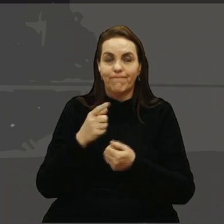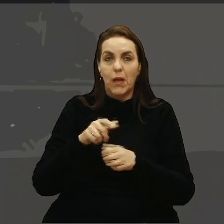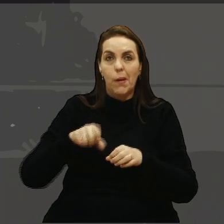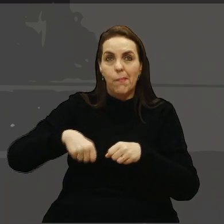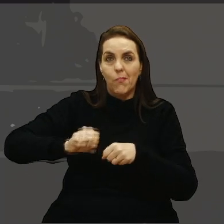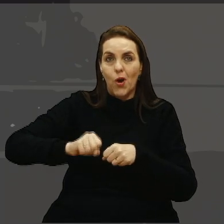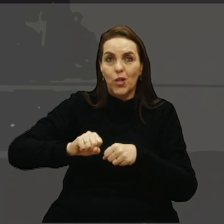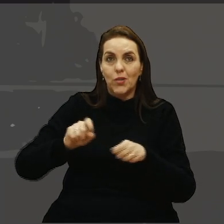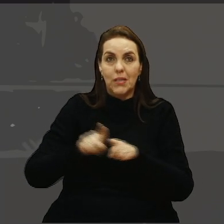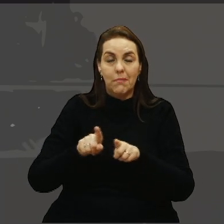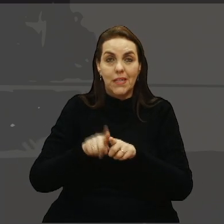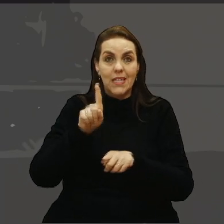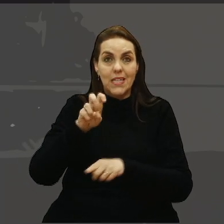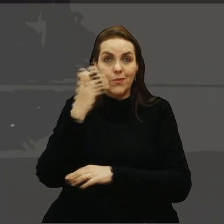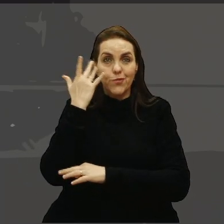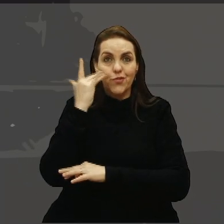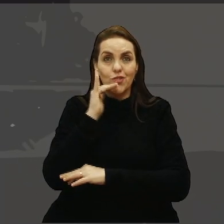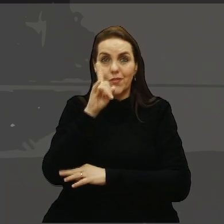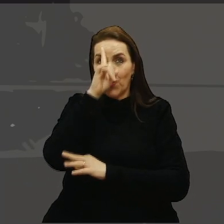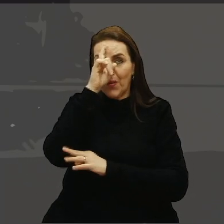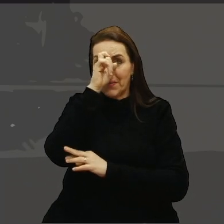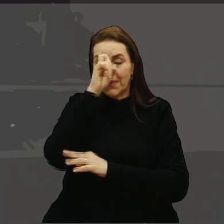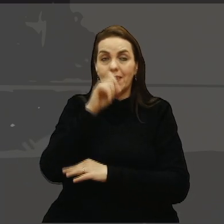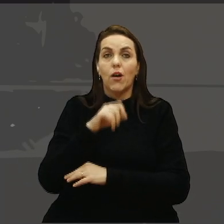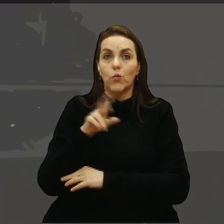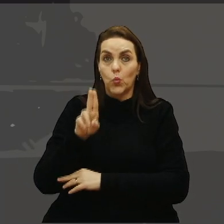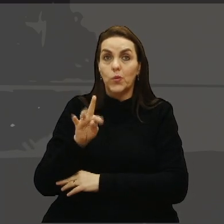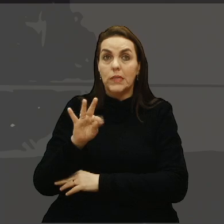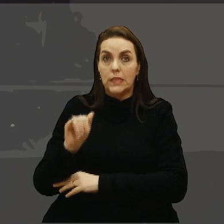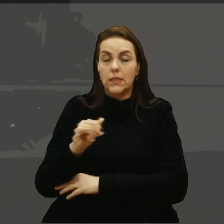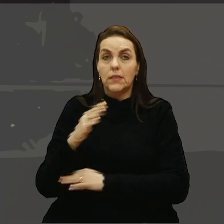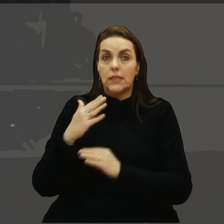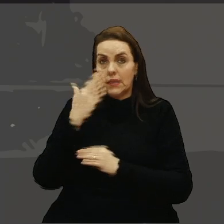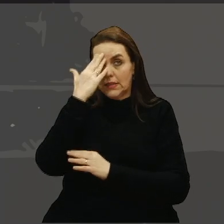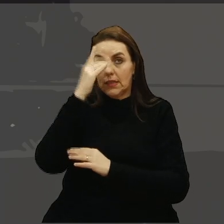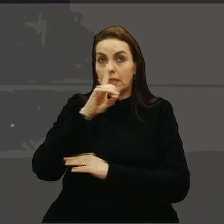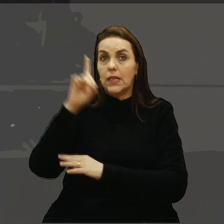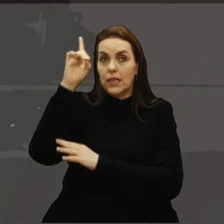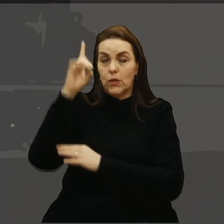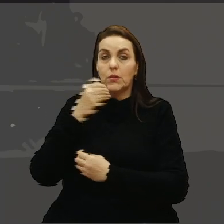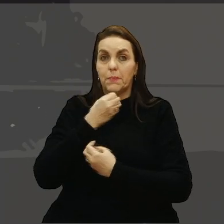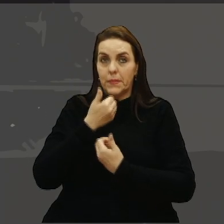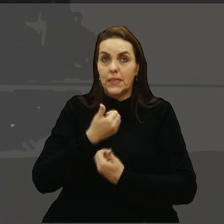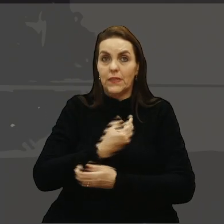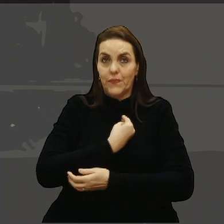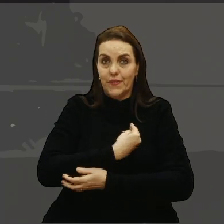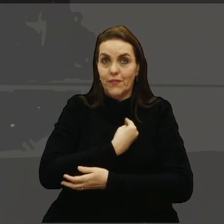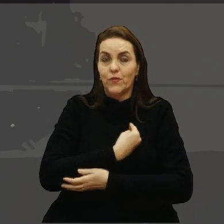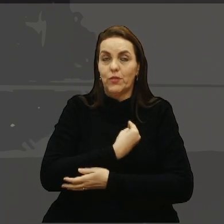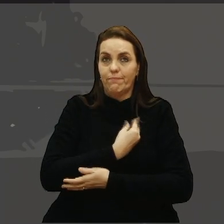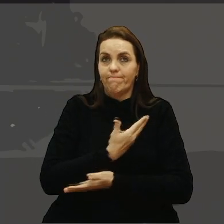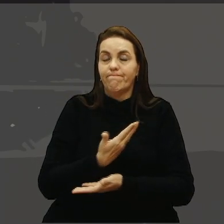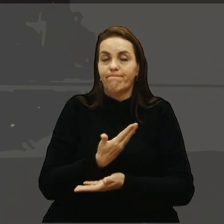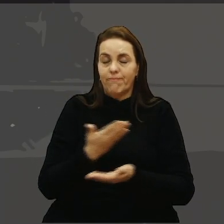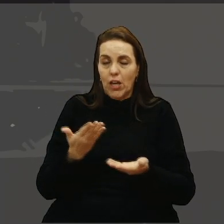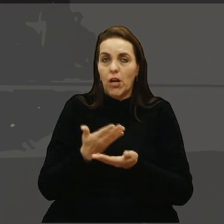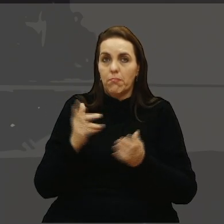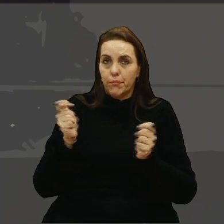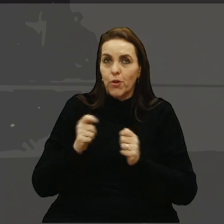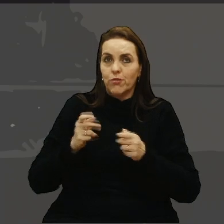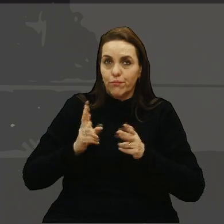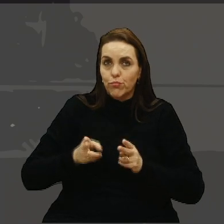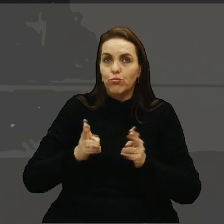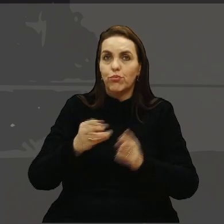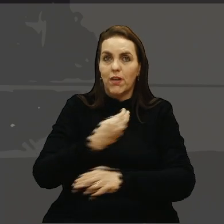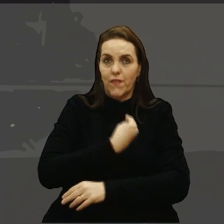onde ficou 15 dias hospitalizado aí no UTI, e graças ao bom Deus estar vivo e poderá seguir a sua vida